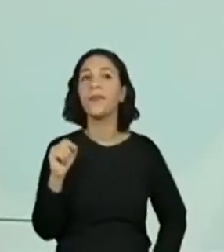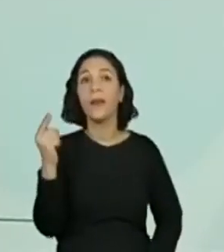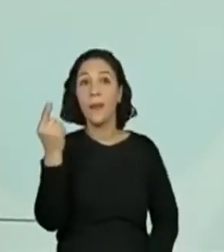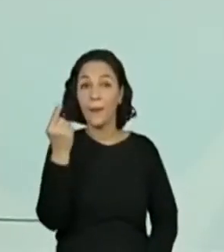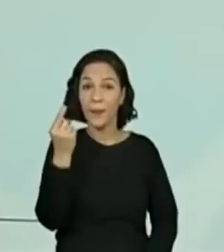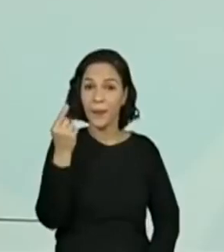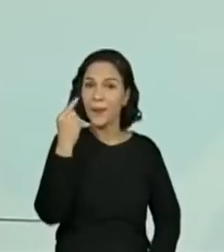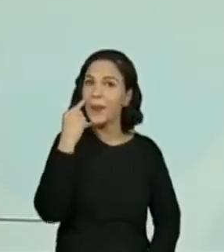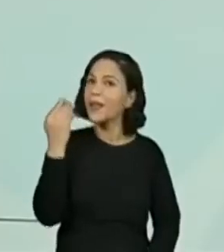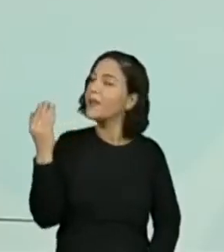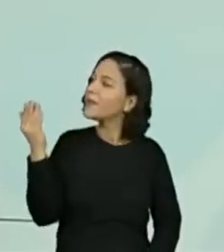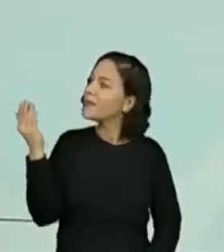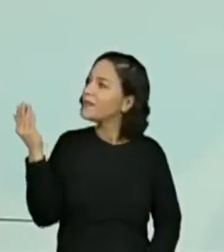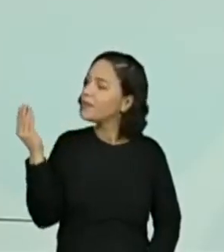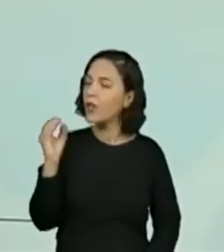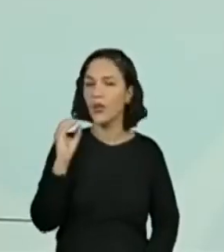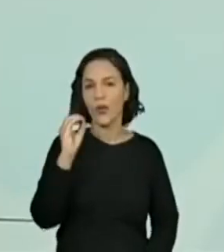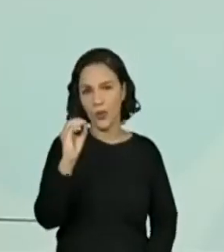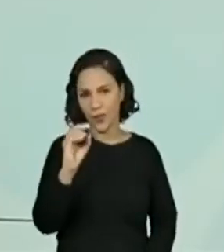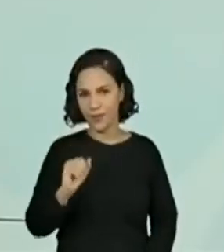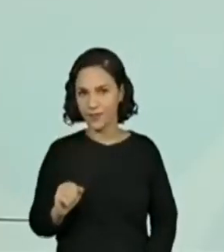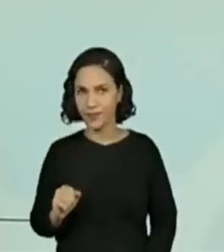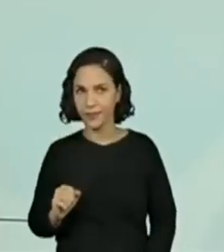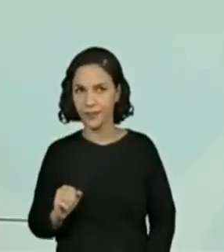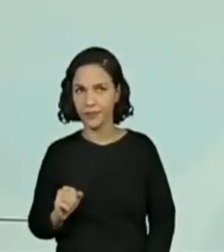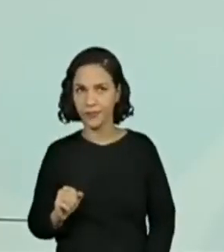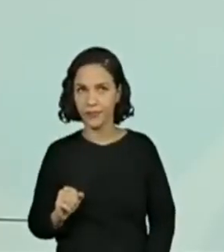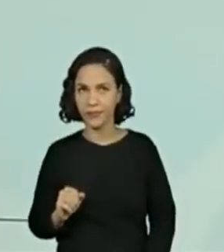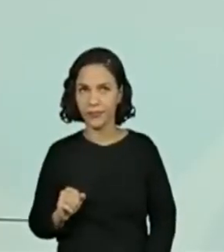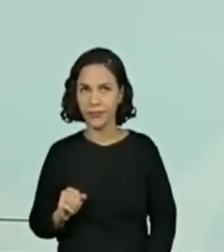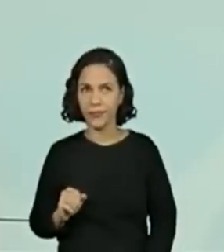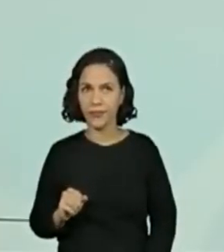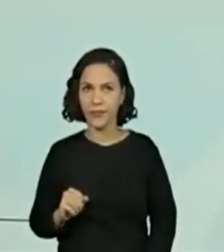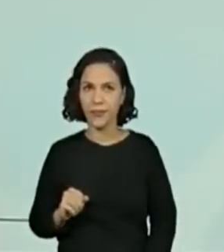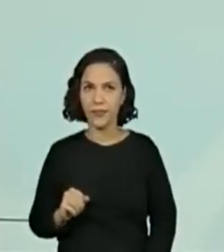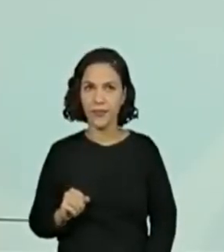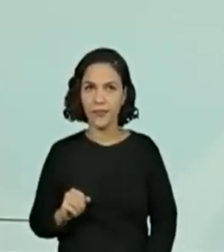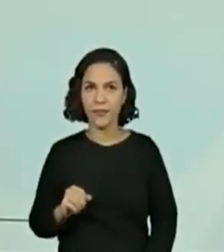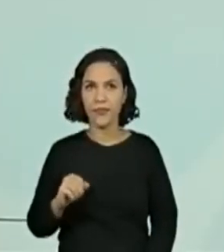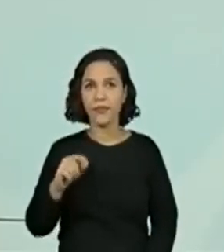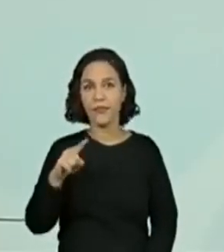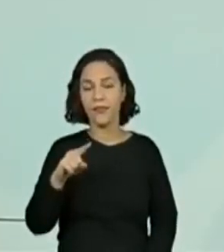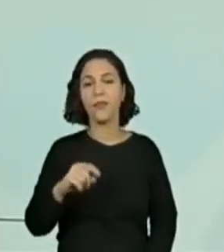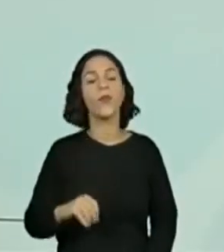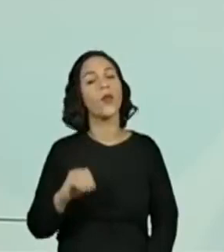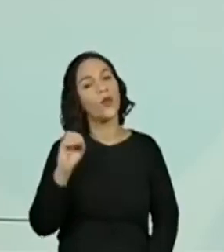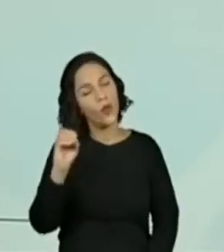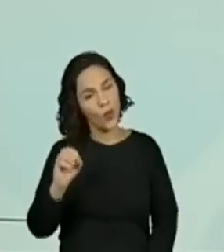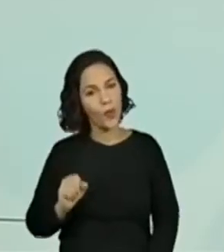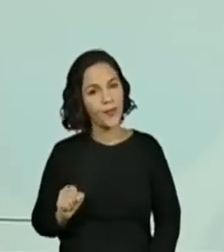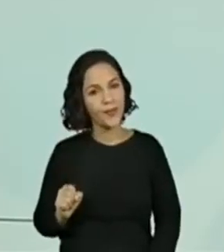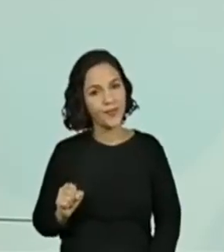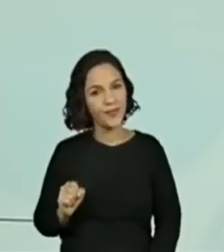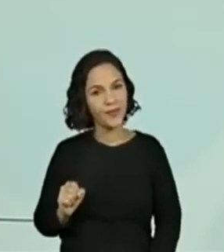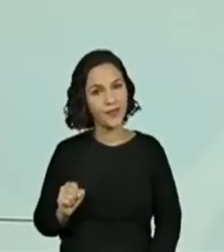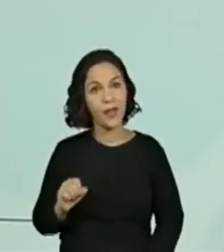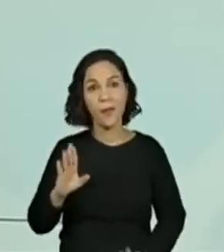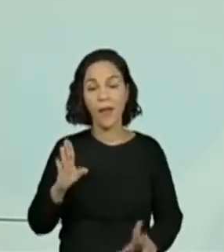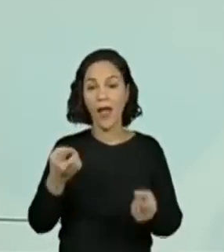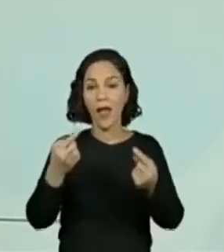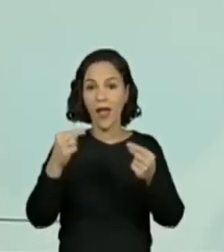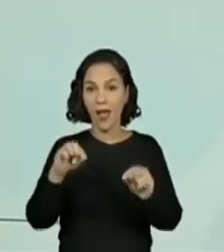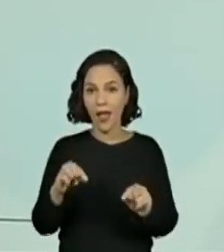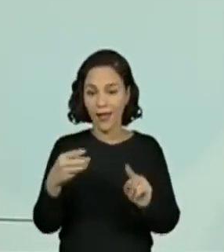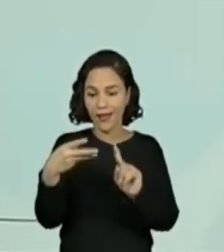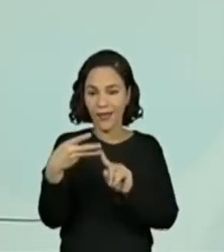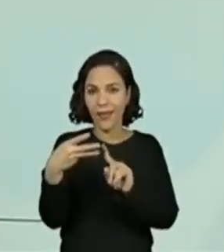criança colocou o do. Do. Essa também. Do. Do. Mas olha a